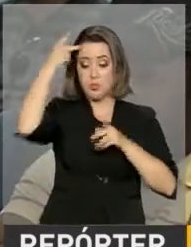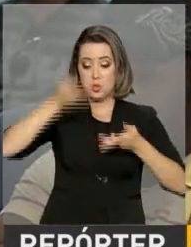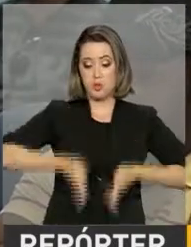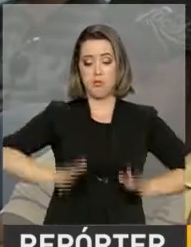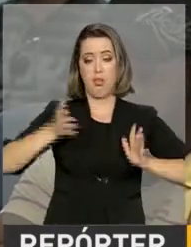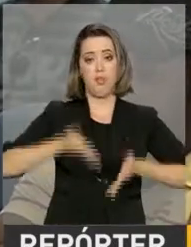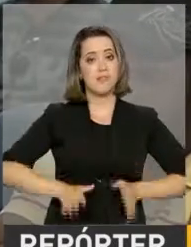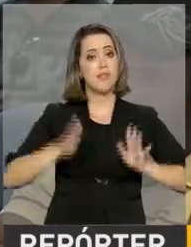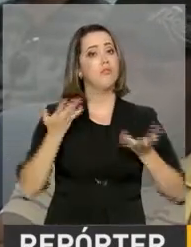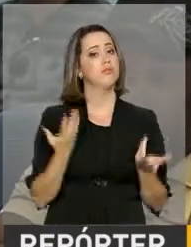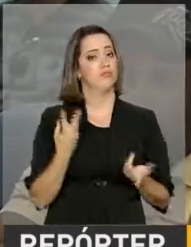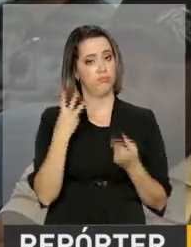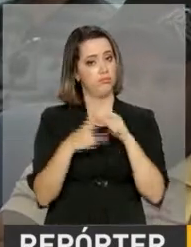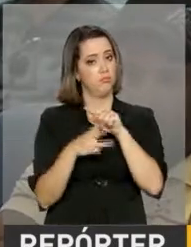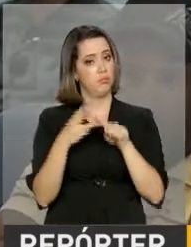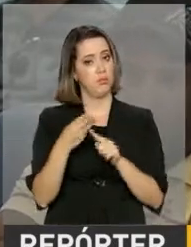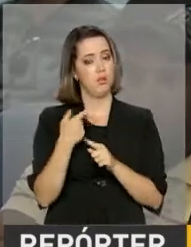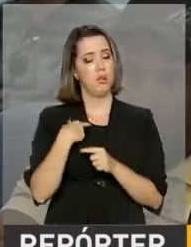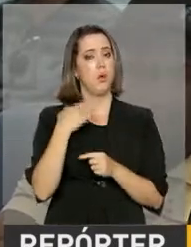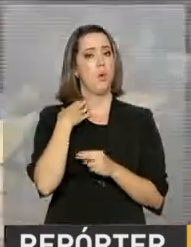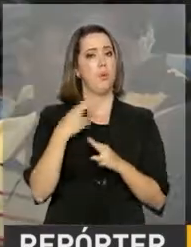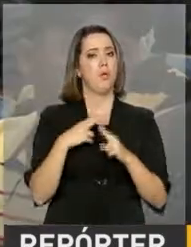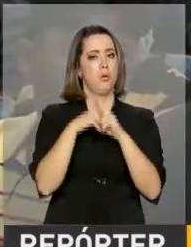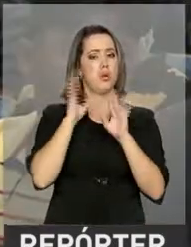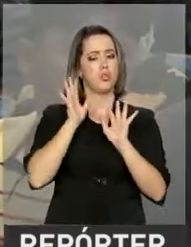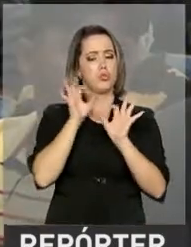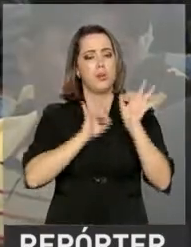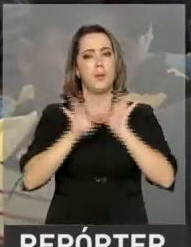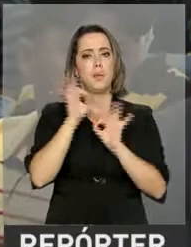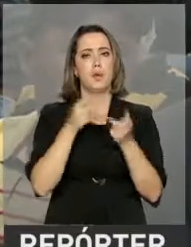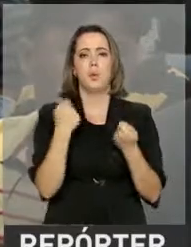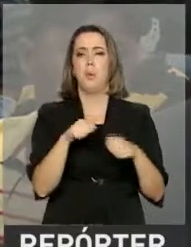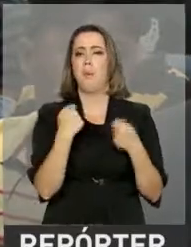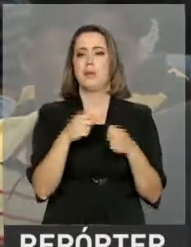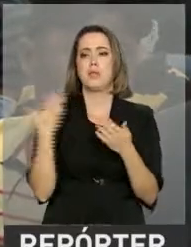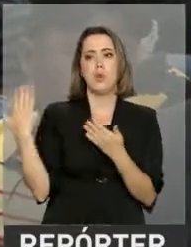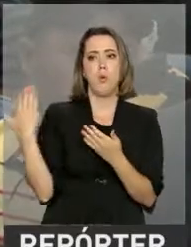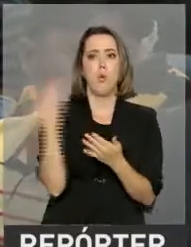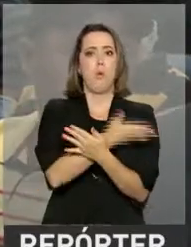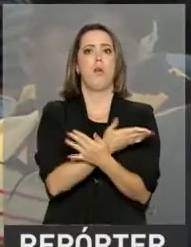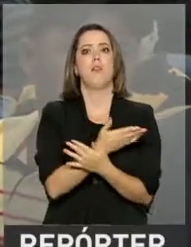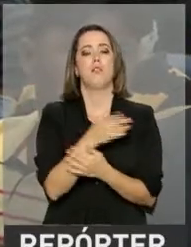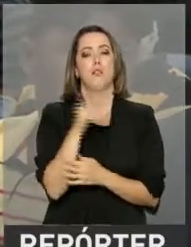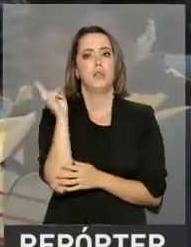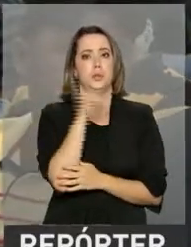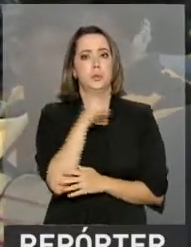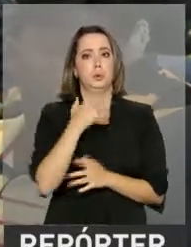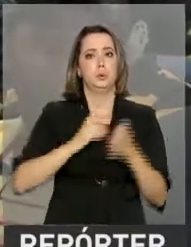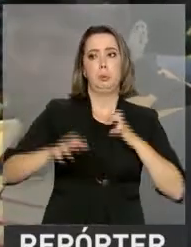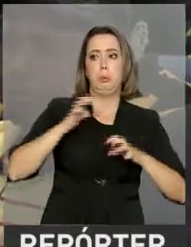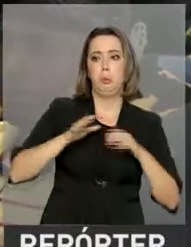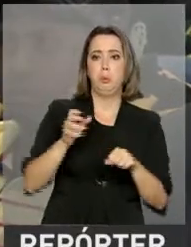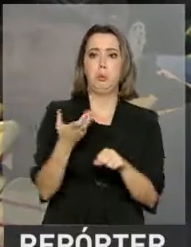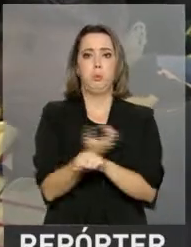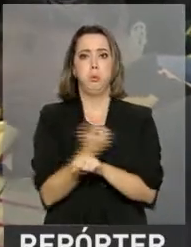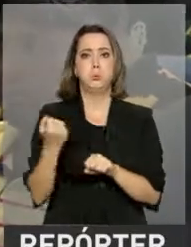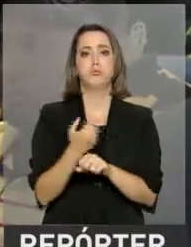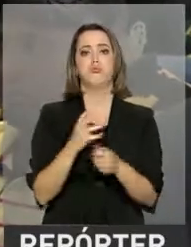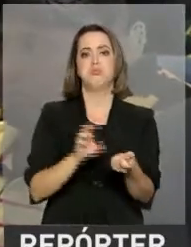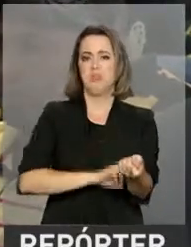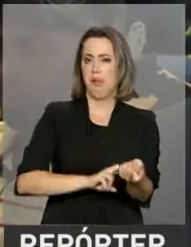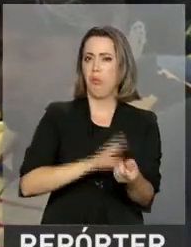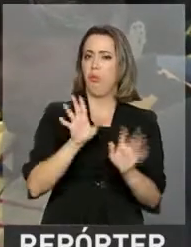nascimento a caixa está preparada então não precisa ficar agitado de esperar